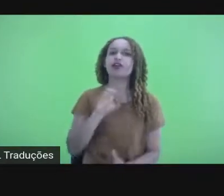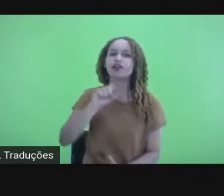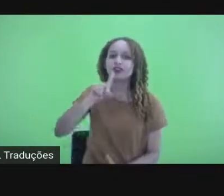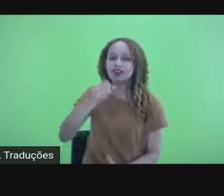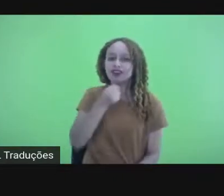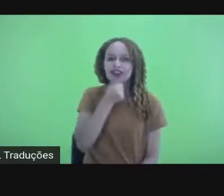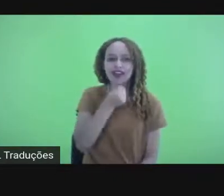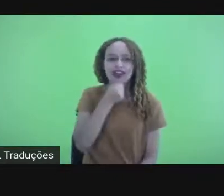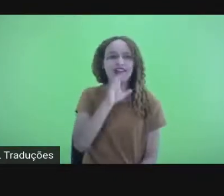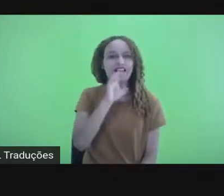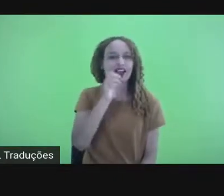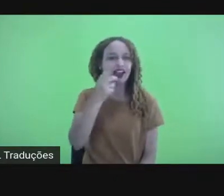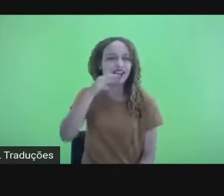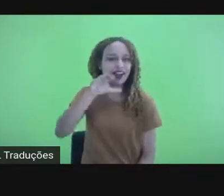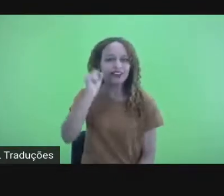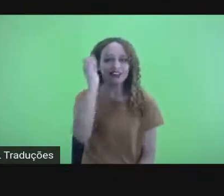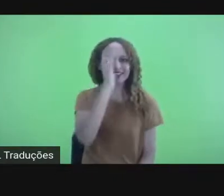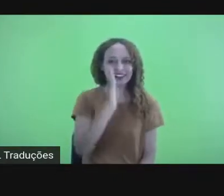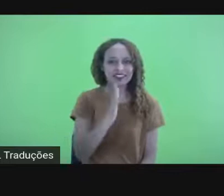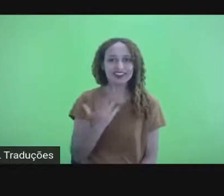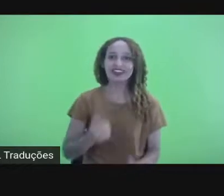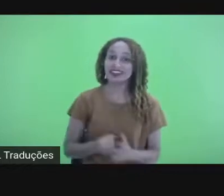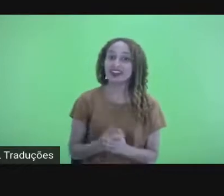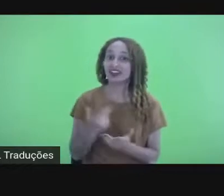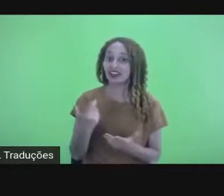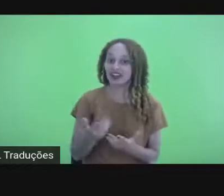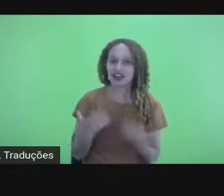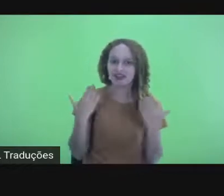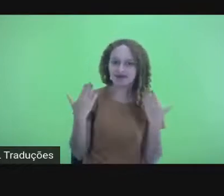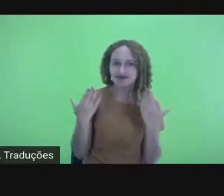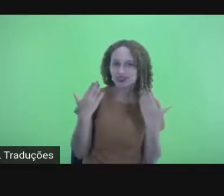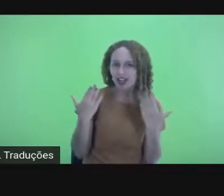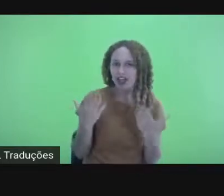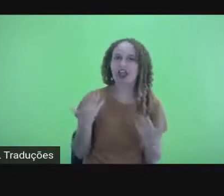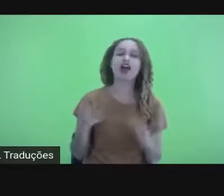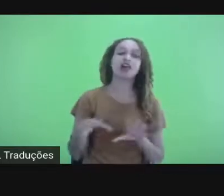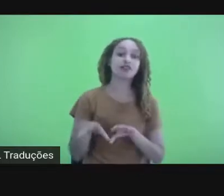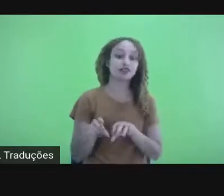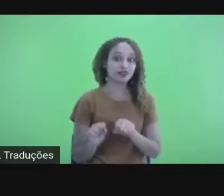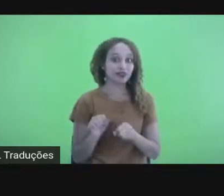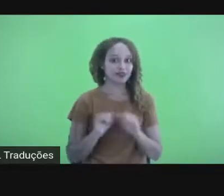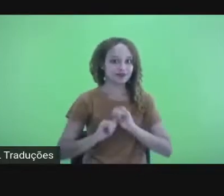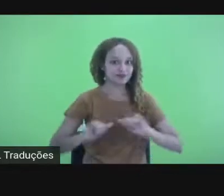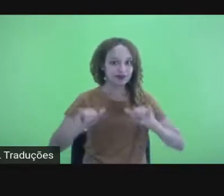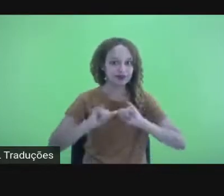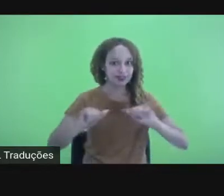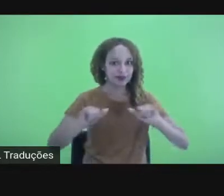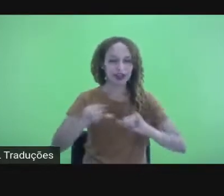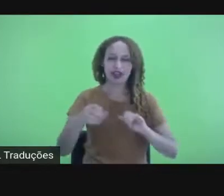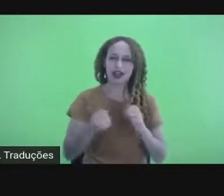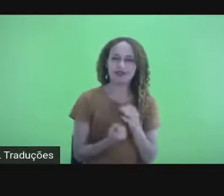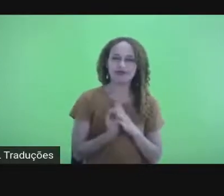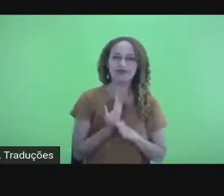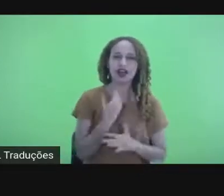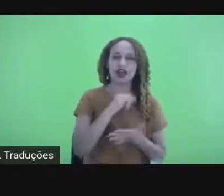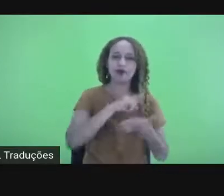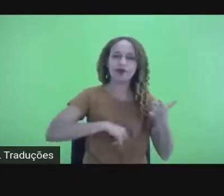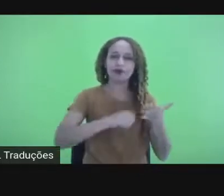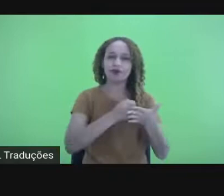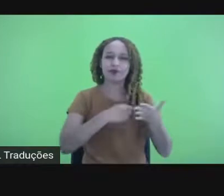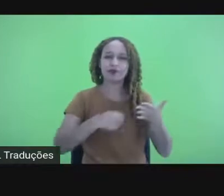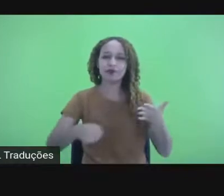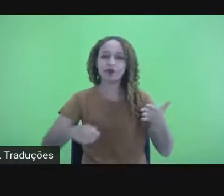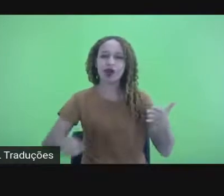especialista em direito à cidade e psicanalista em formação. Como autora, ela lançou em 2019 o livro